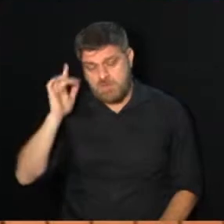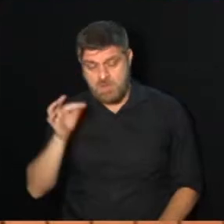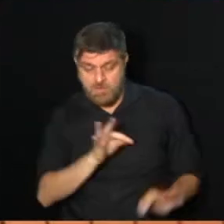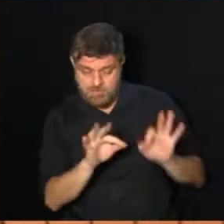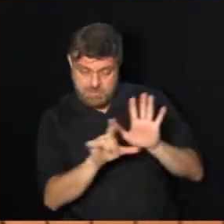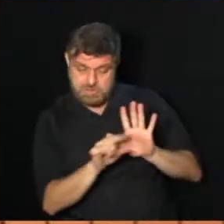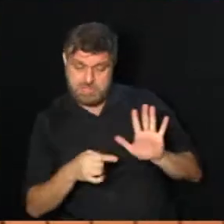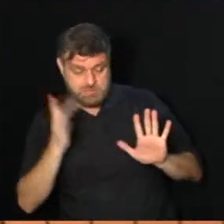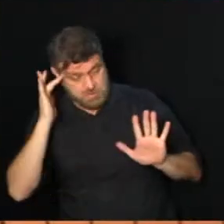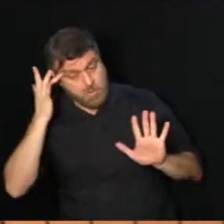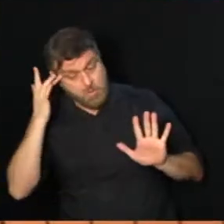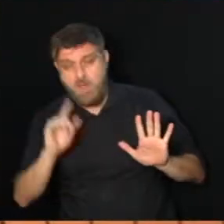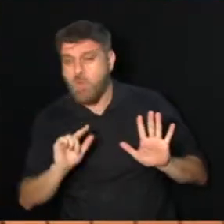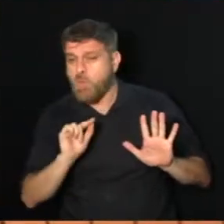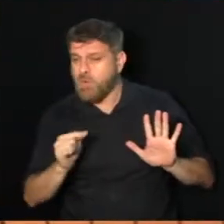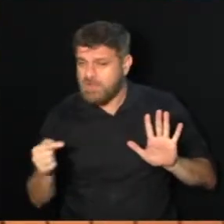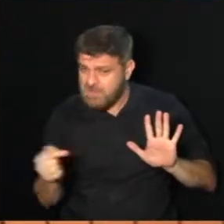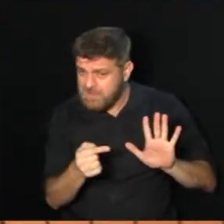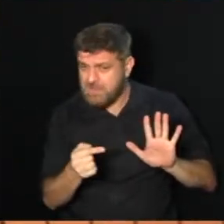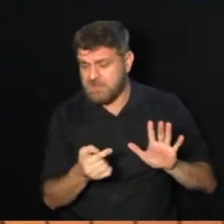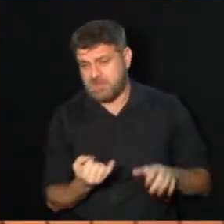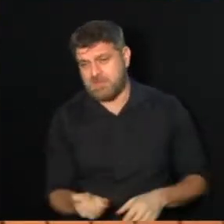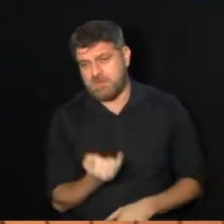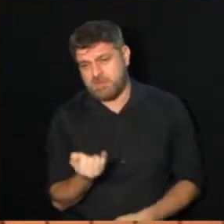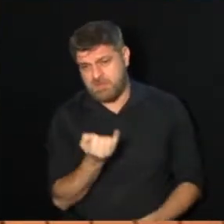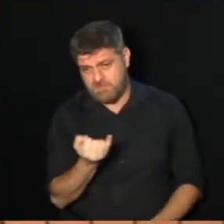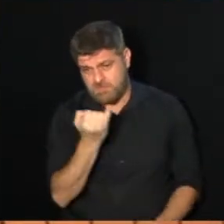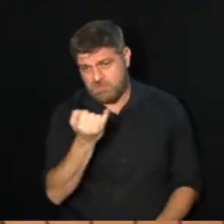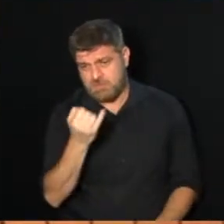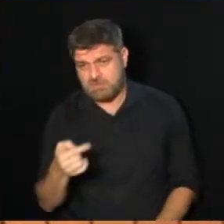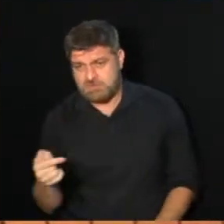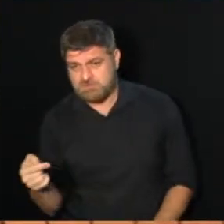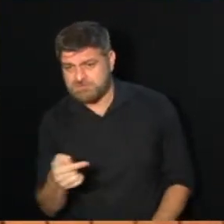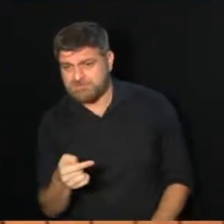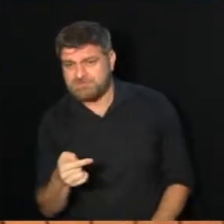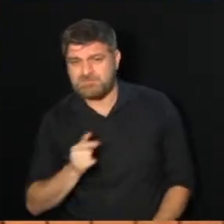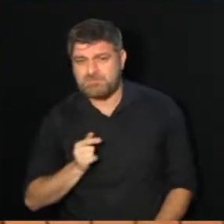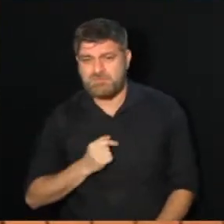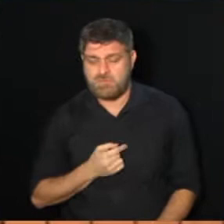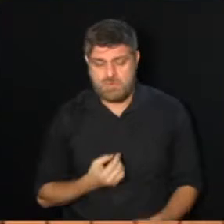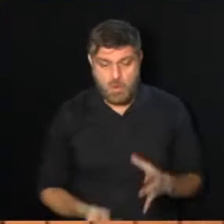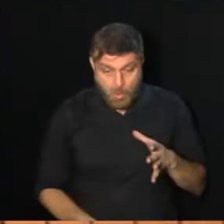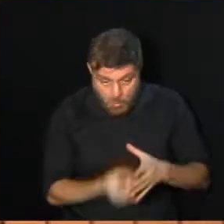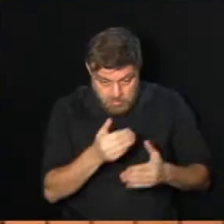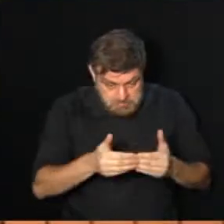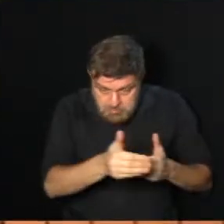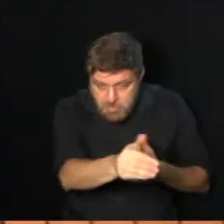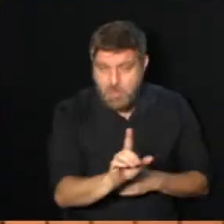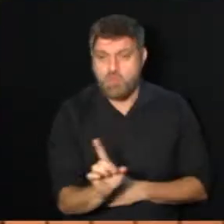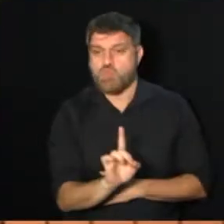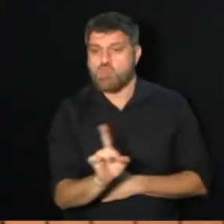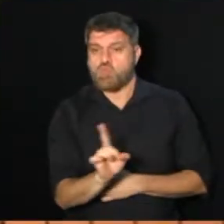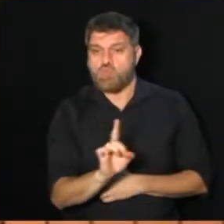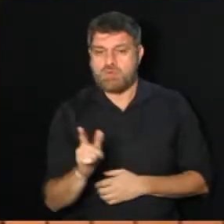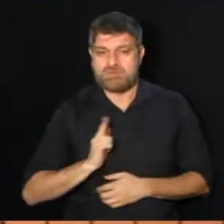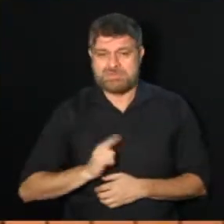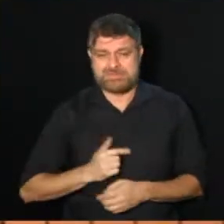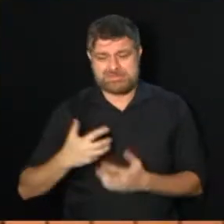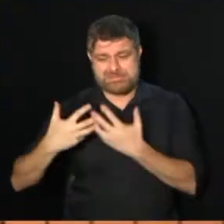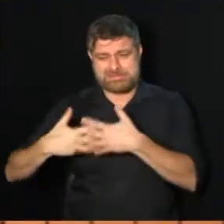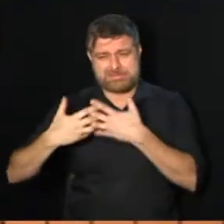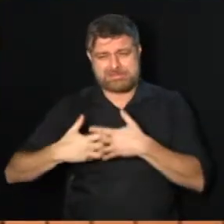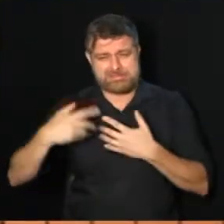é importante colocar isso, esse projeto não nasceu hoje, ele é fruto de uma reflexão,